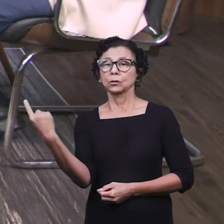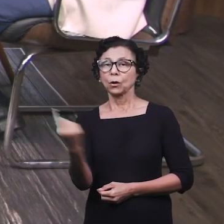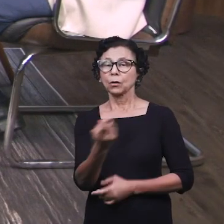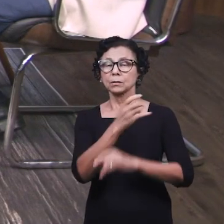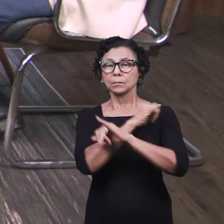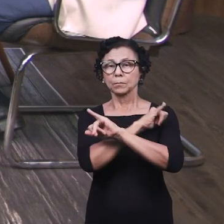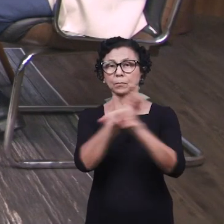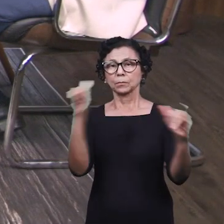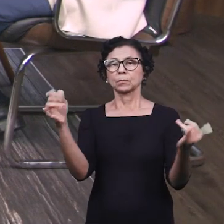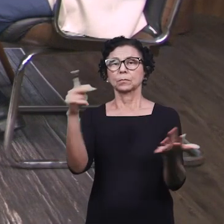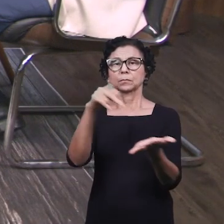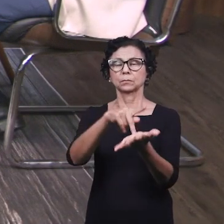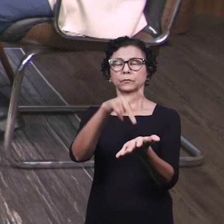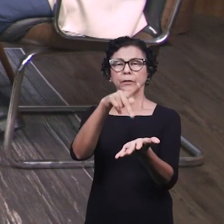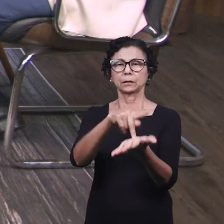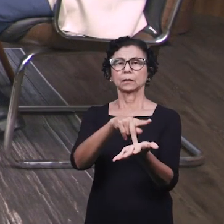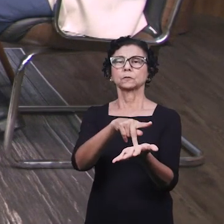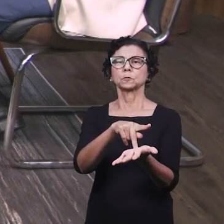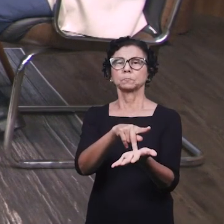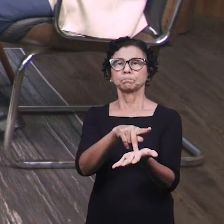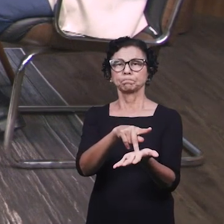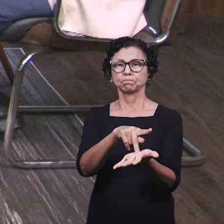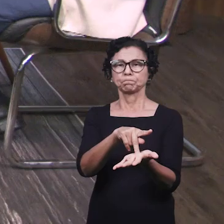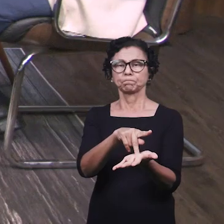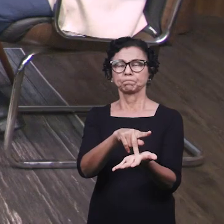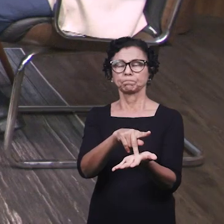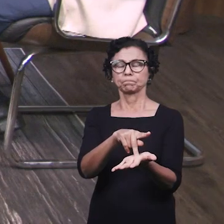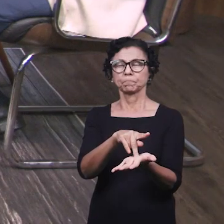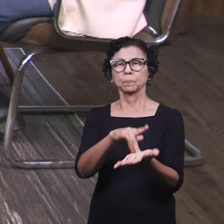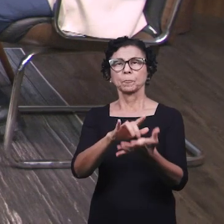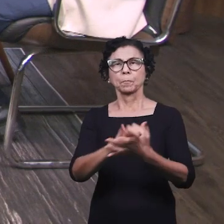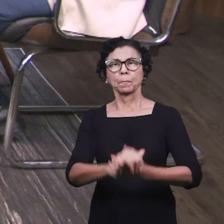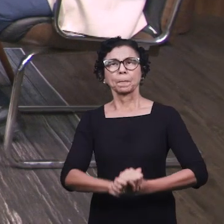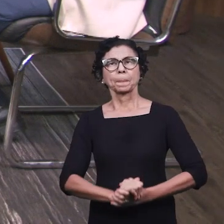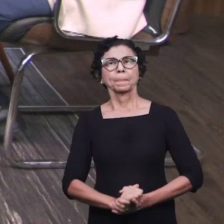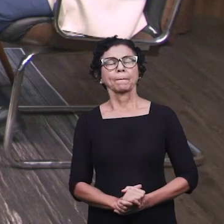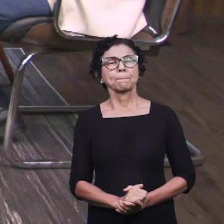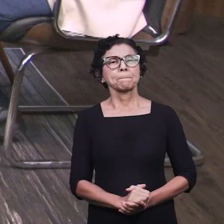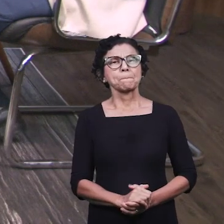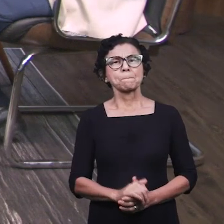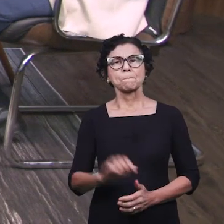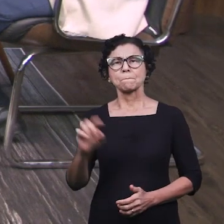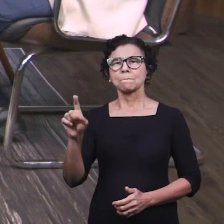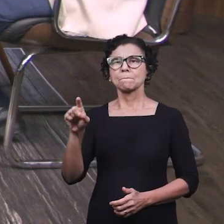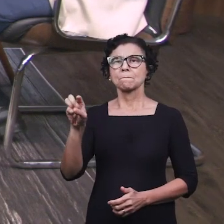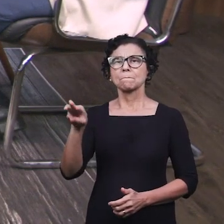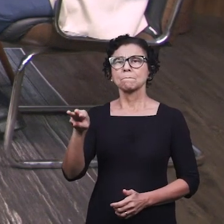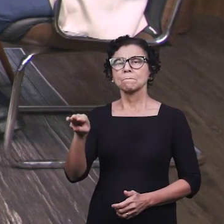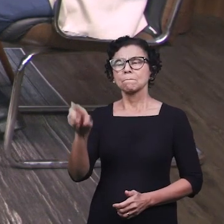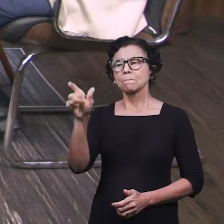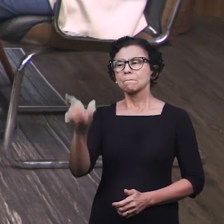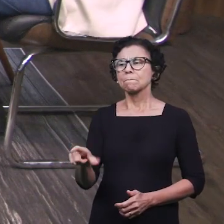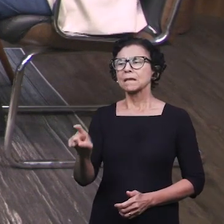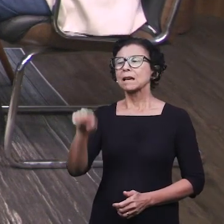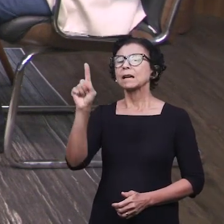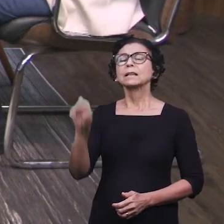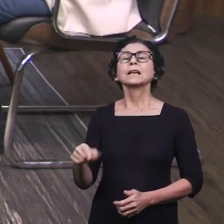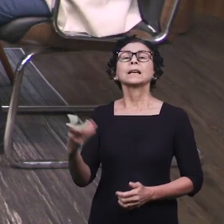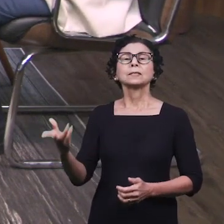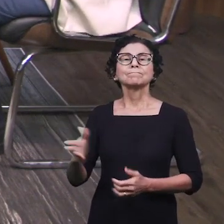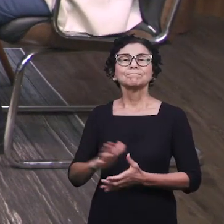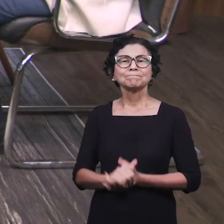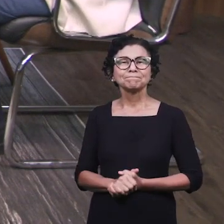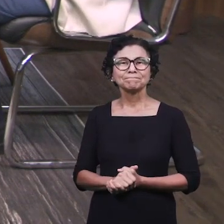é absoluta. Quando ele falou no quem, então ele disse o seguinte, quem tem revelação.